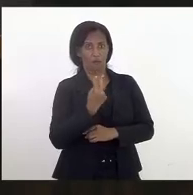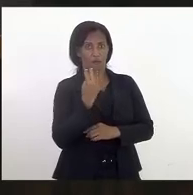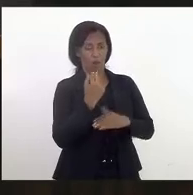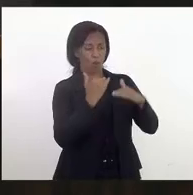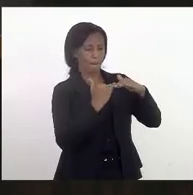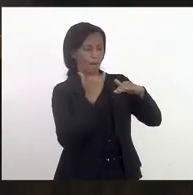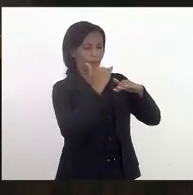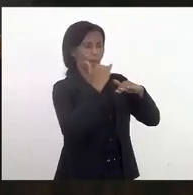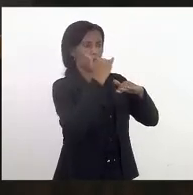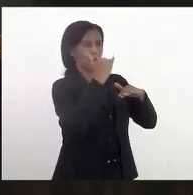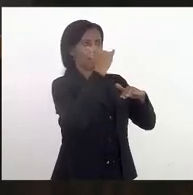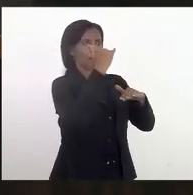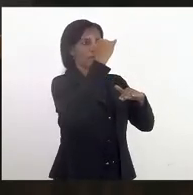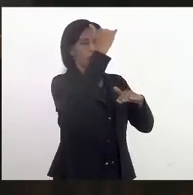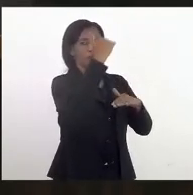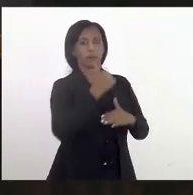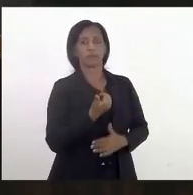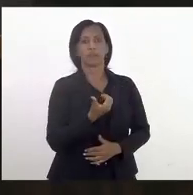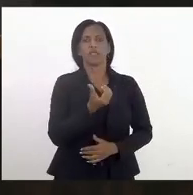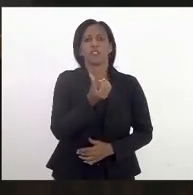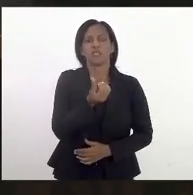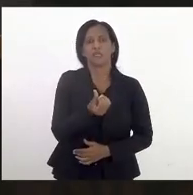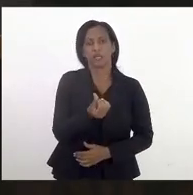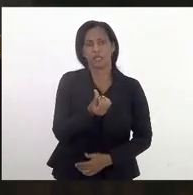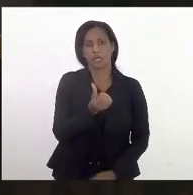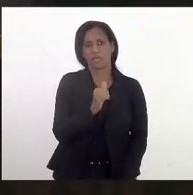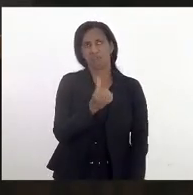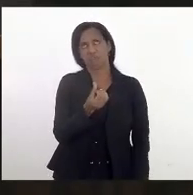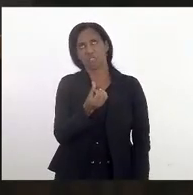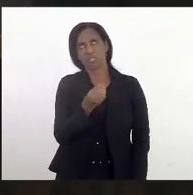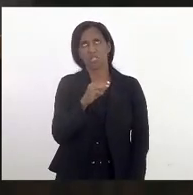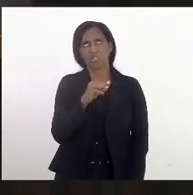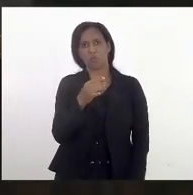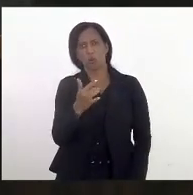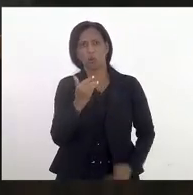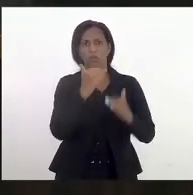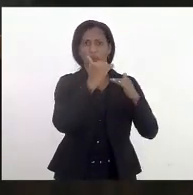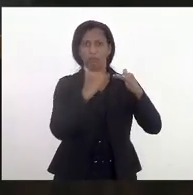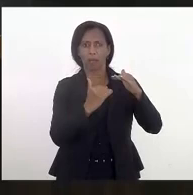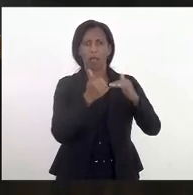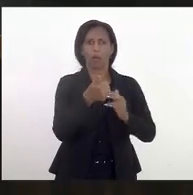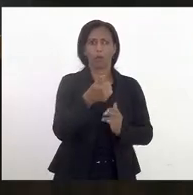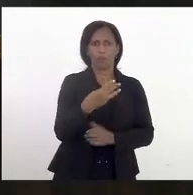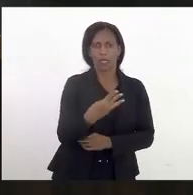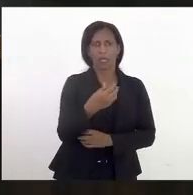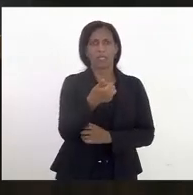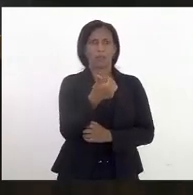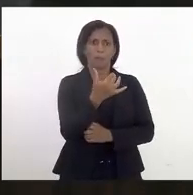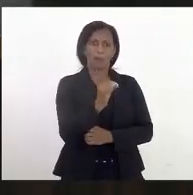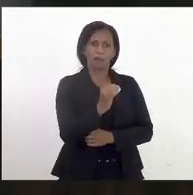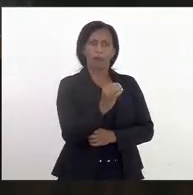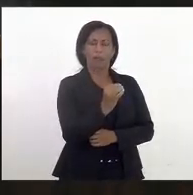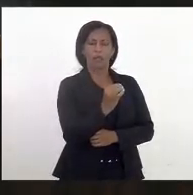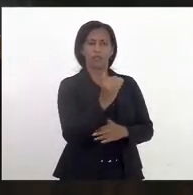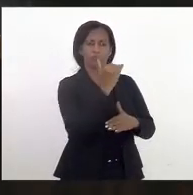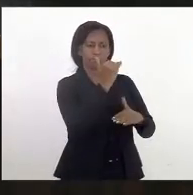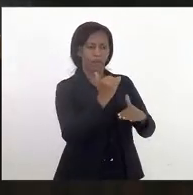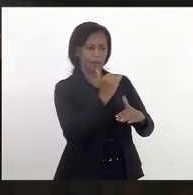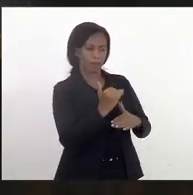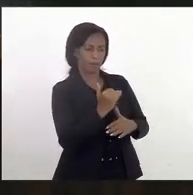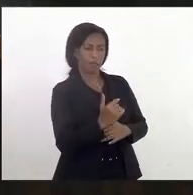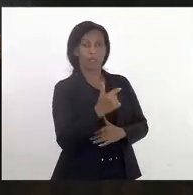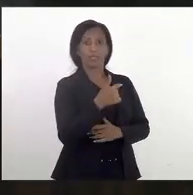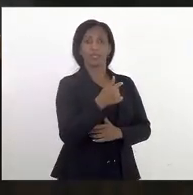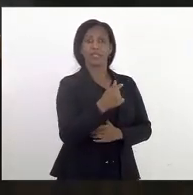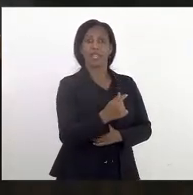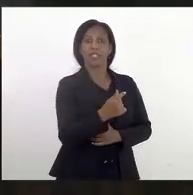tudo estimado de 16 milhões e julgamos veio para 13 depois vem para 10 votamos na rua